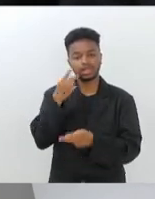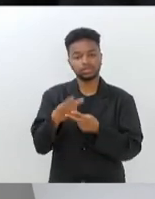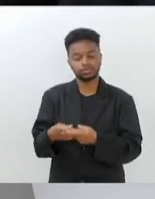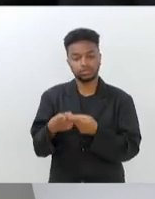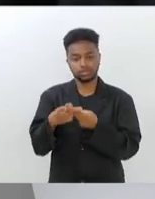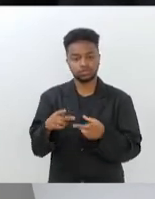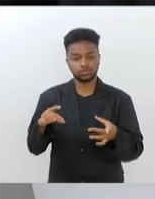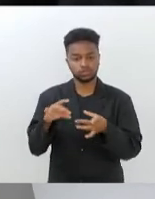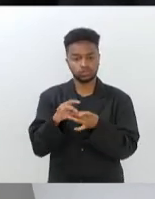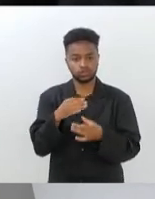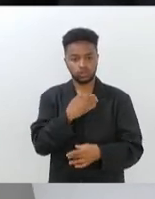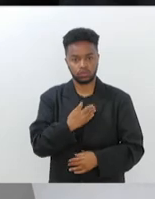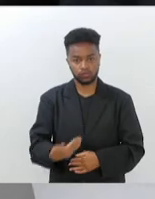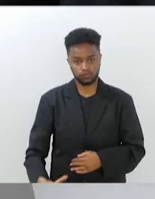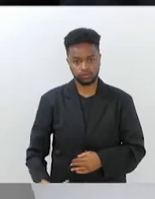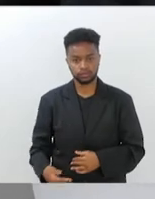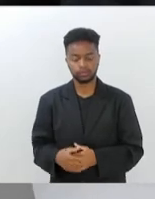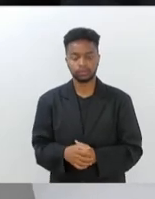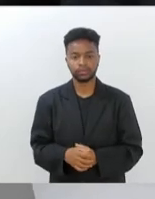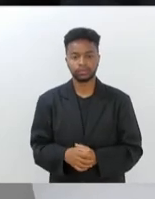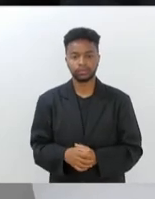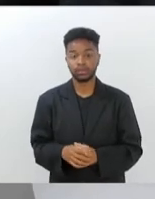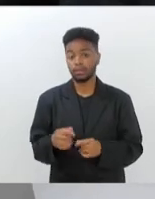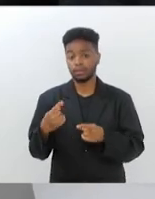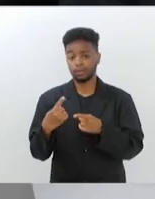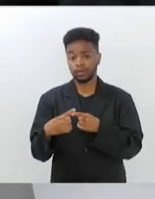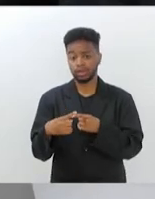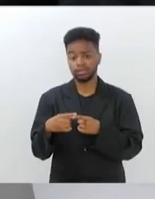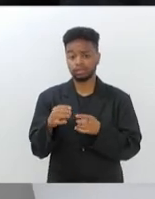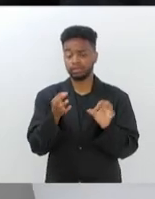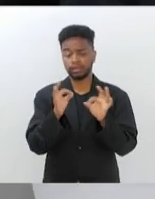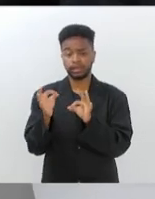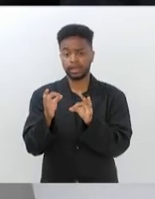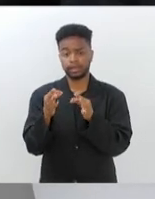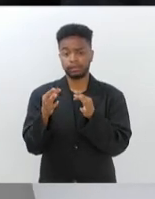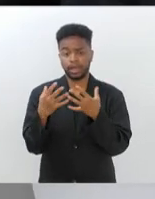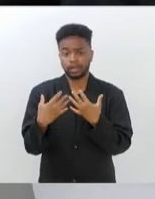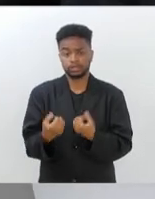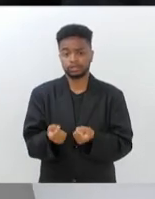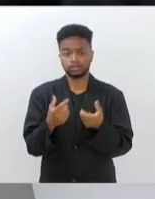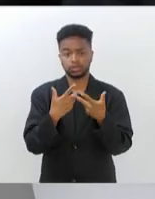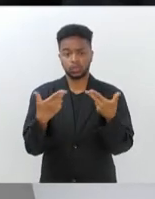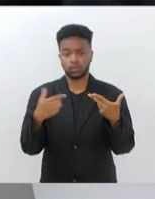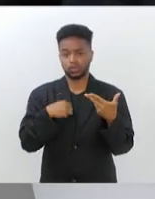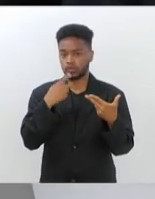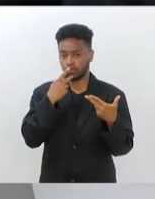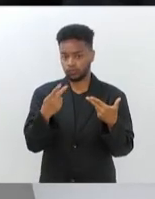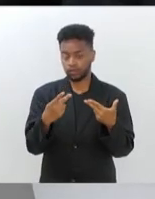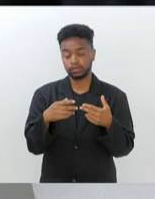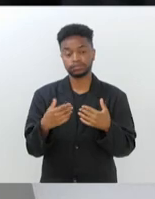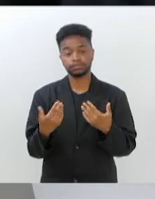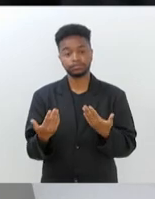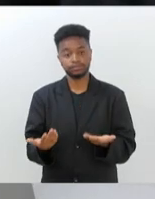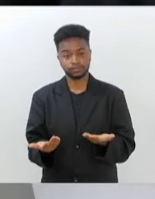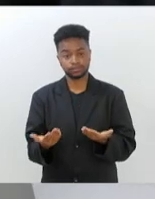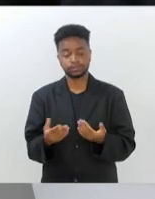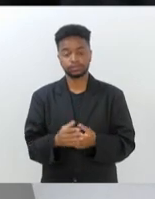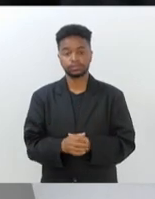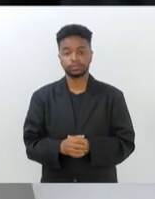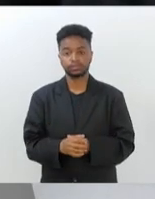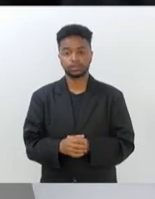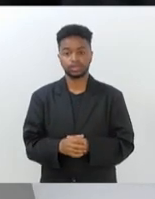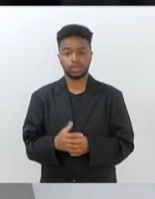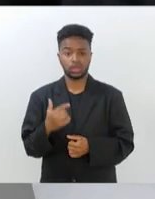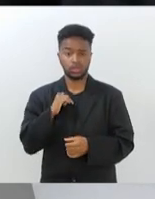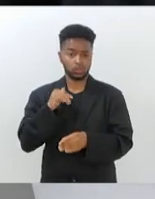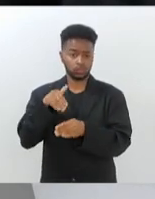do governo porque não sou atendido nas minhas demandas então não tô